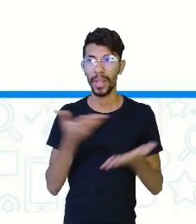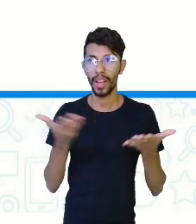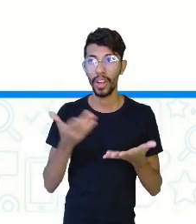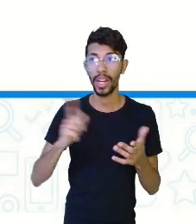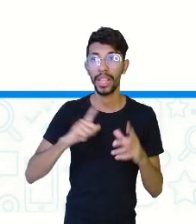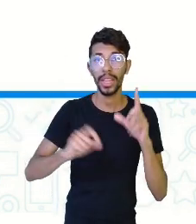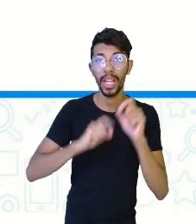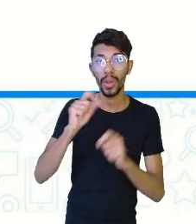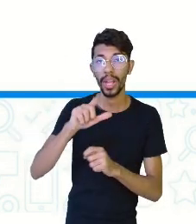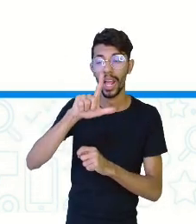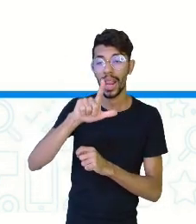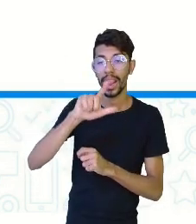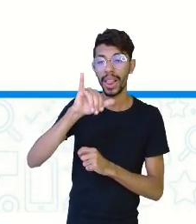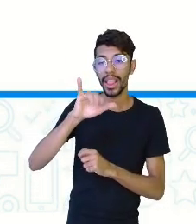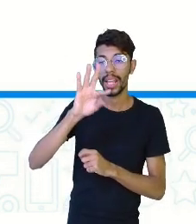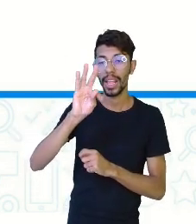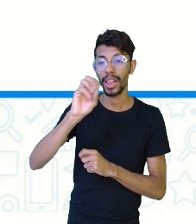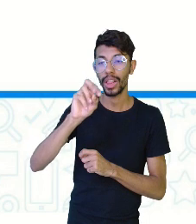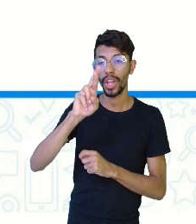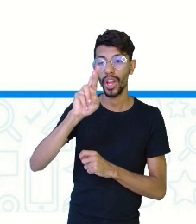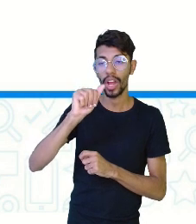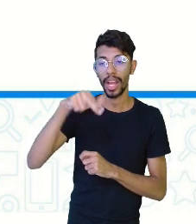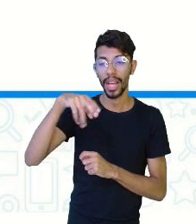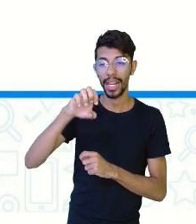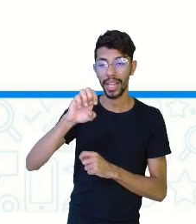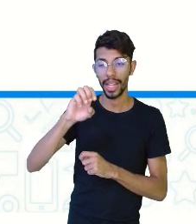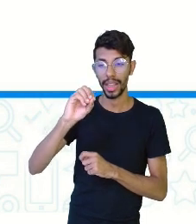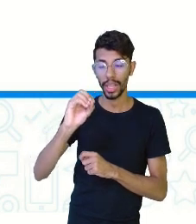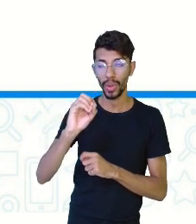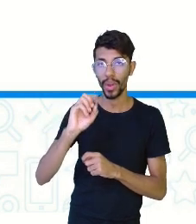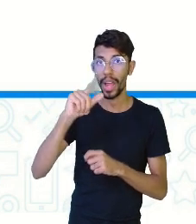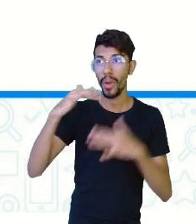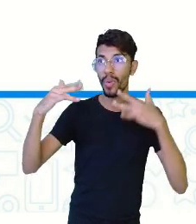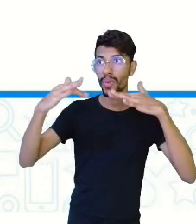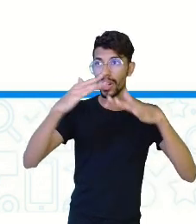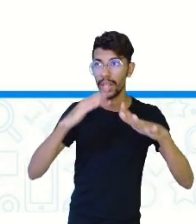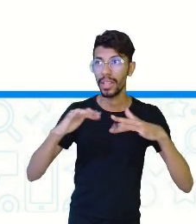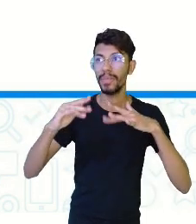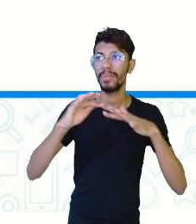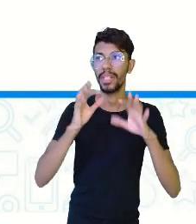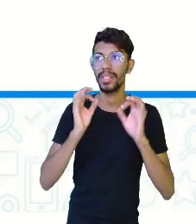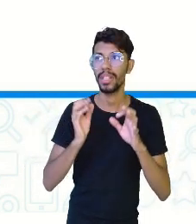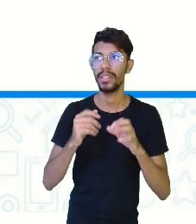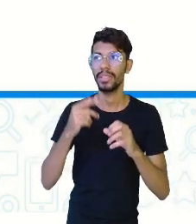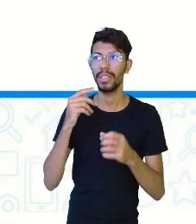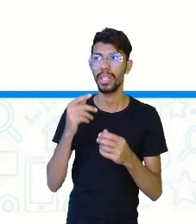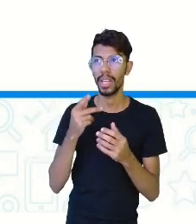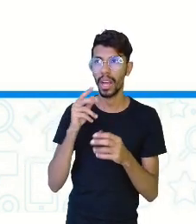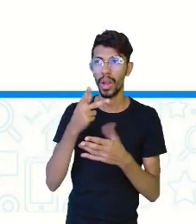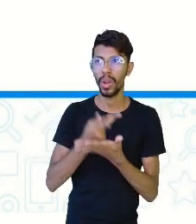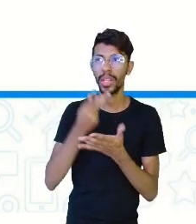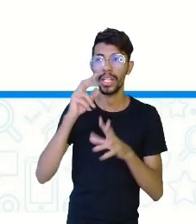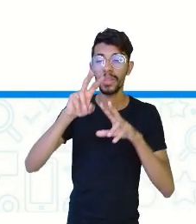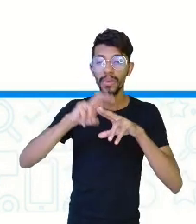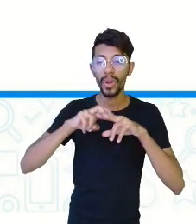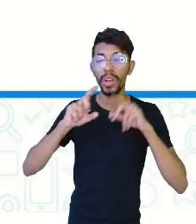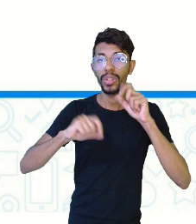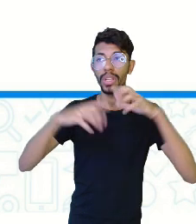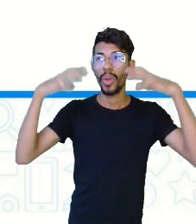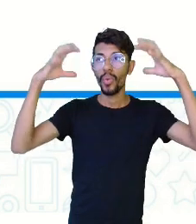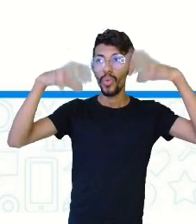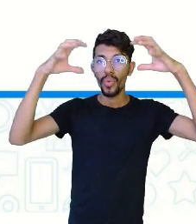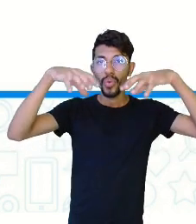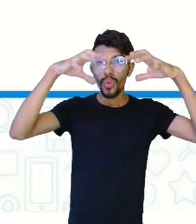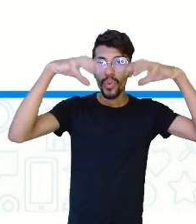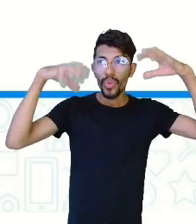possui grande índice pluviométrico, devido às massas de ar úmida que vêm do oceano. Então,